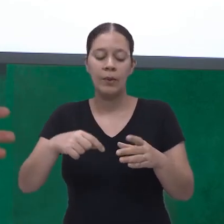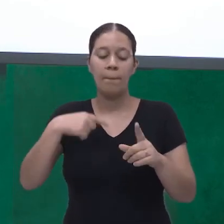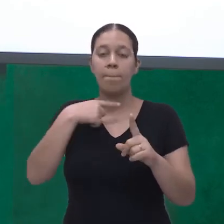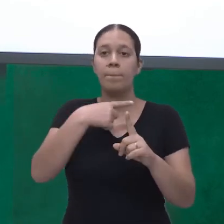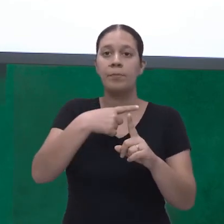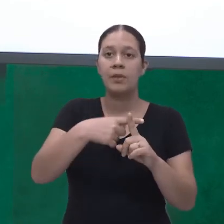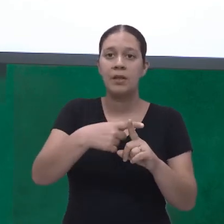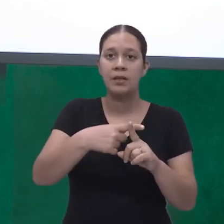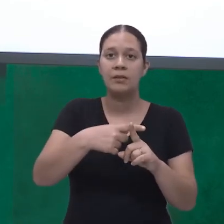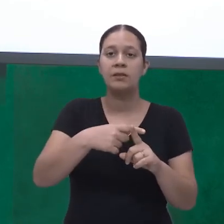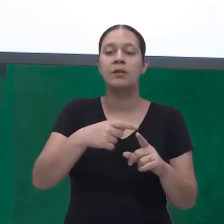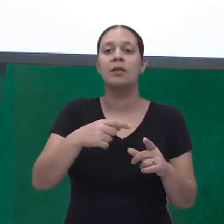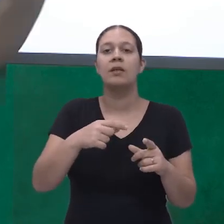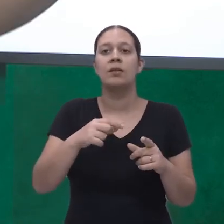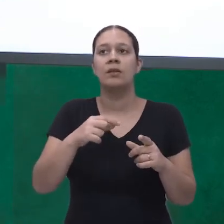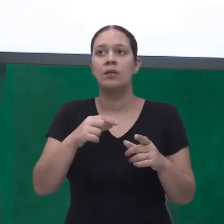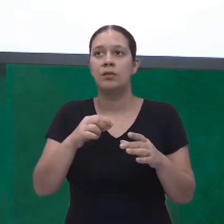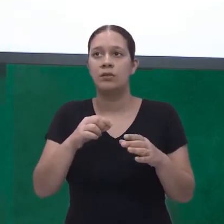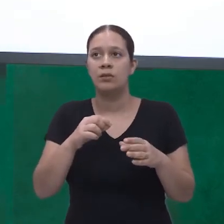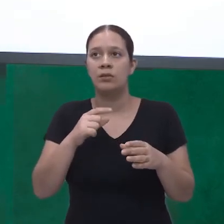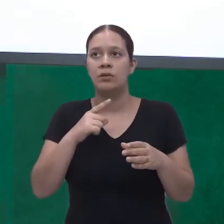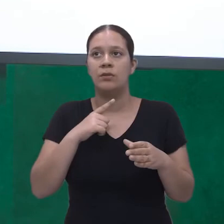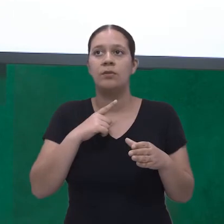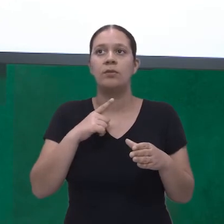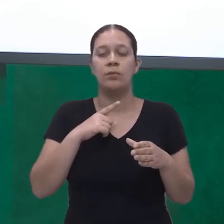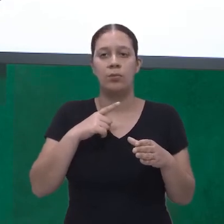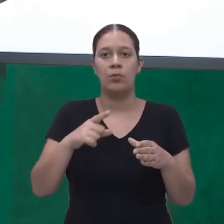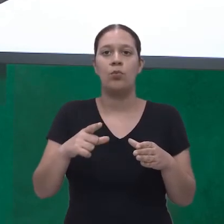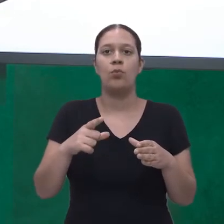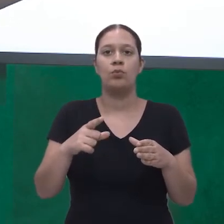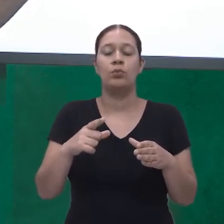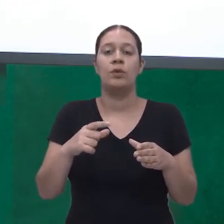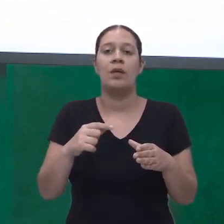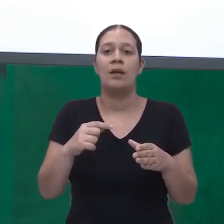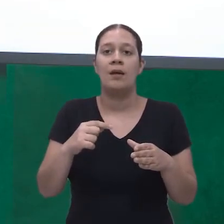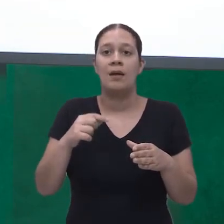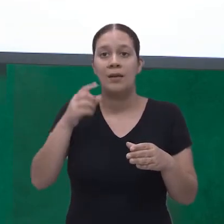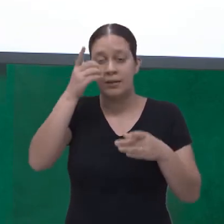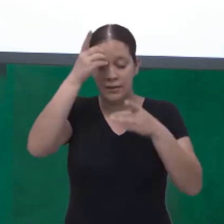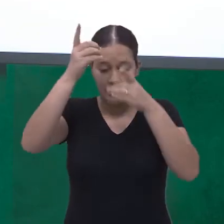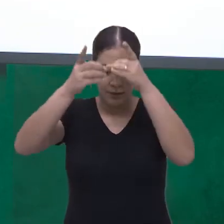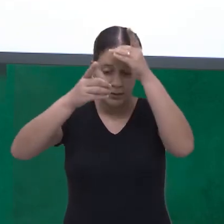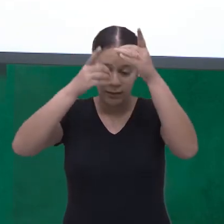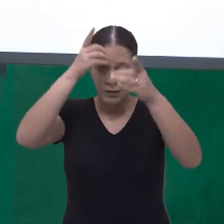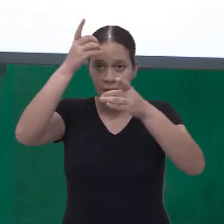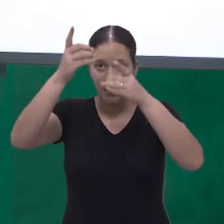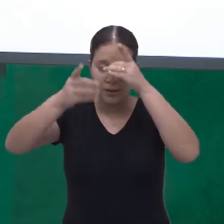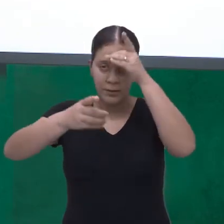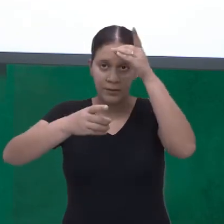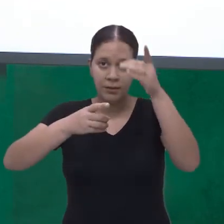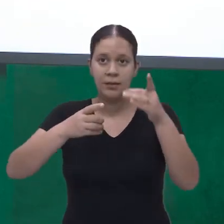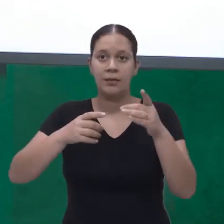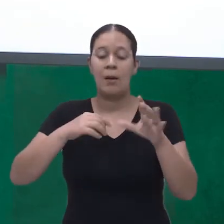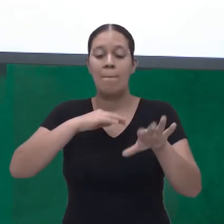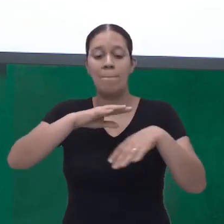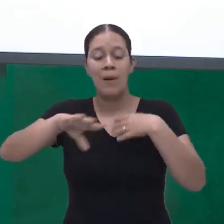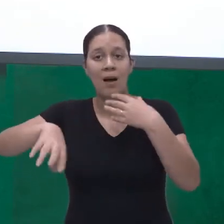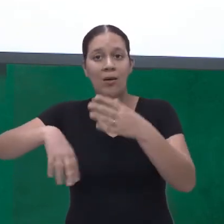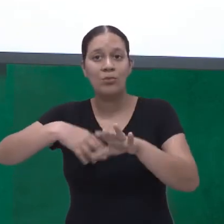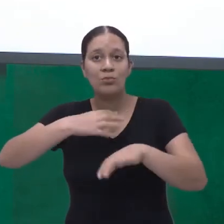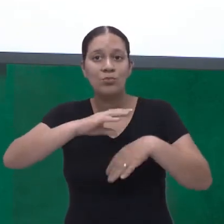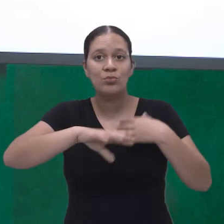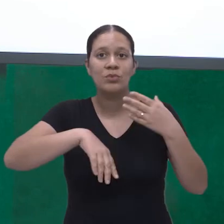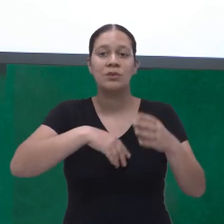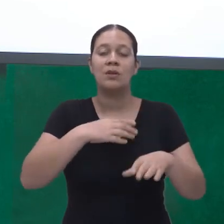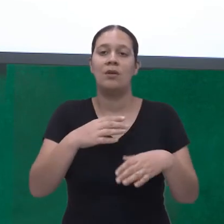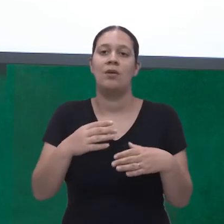Cl-. Então o Na+ vai para um lado e o Cl- vai para o outro. Então essa é a ideia da entropia. A entropia é bagunçar,